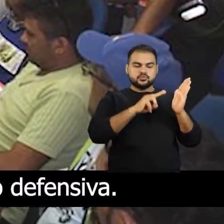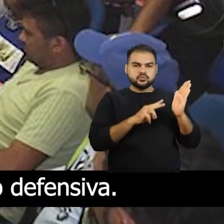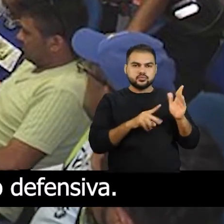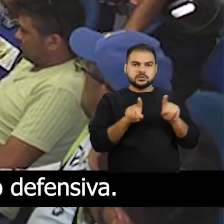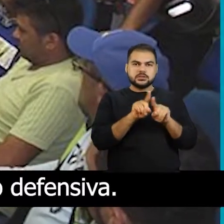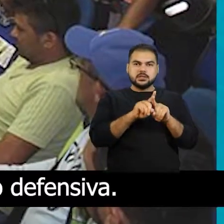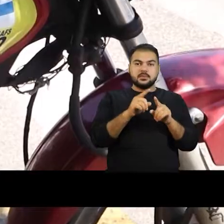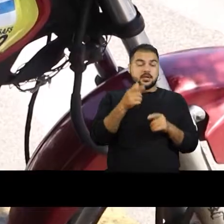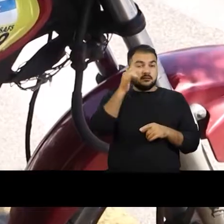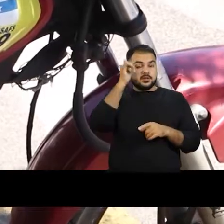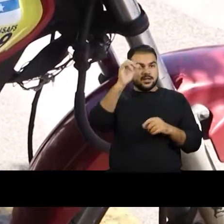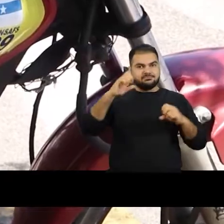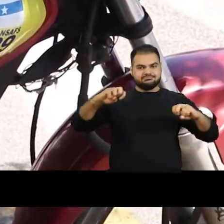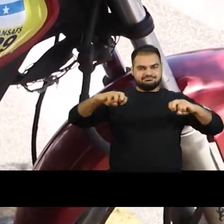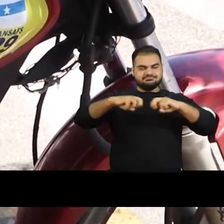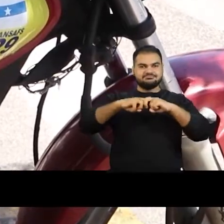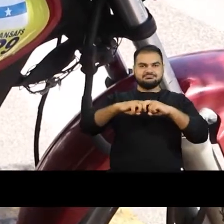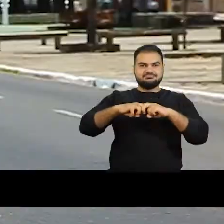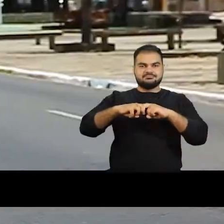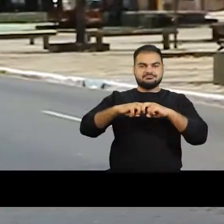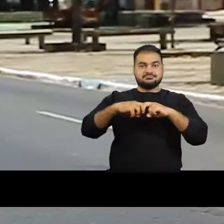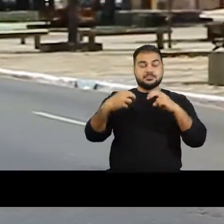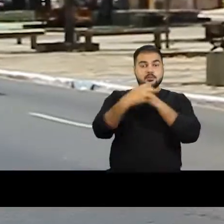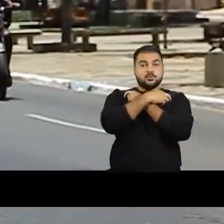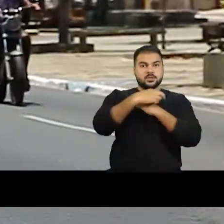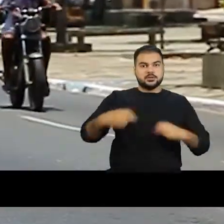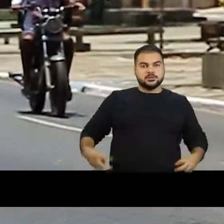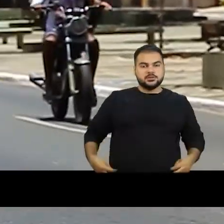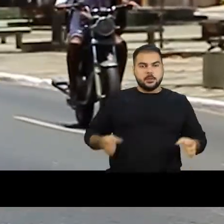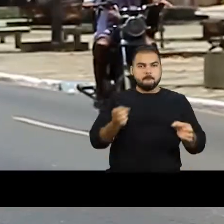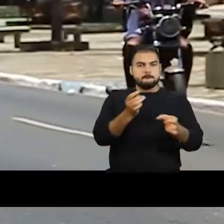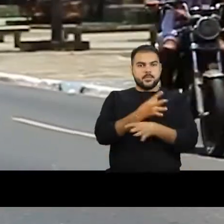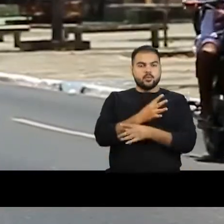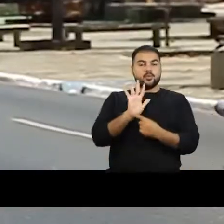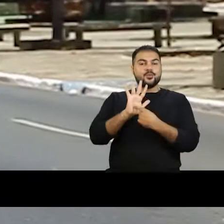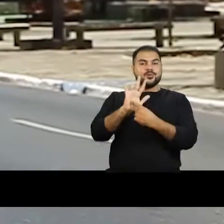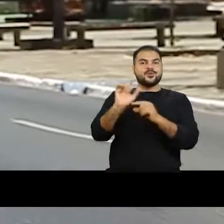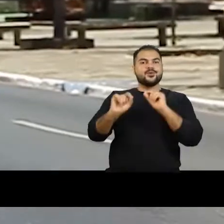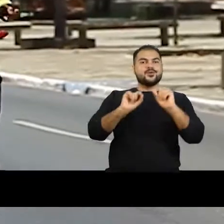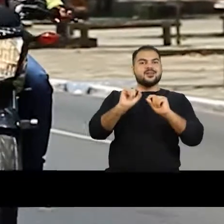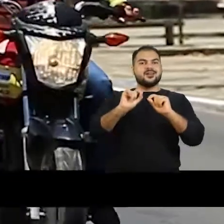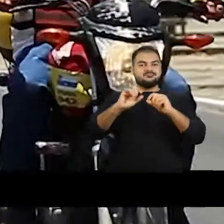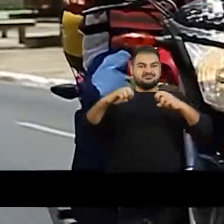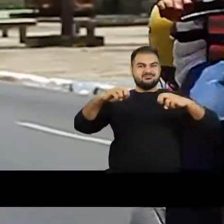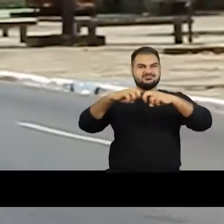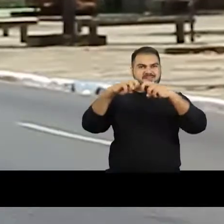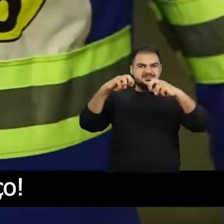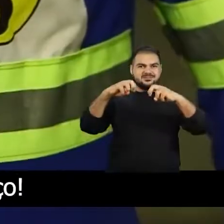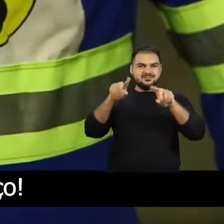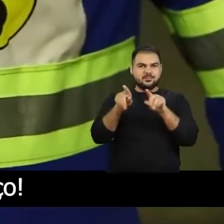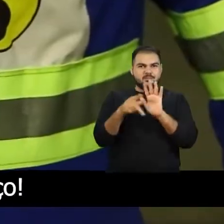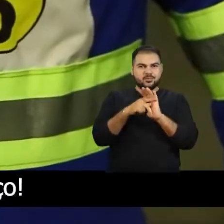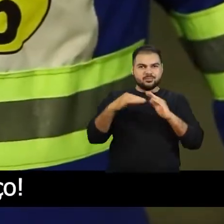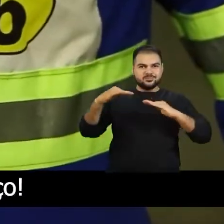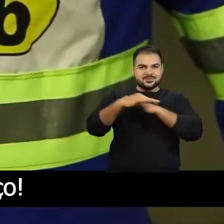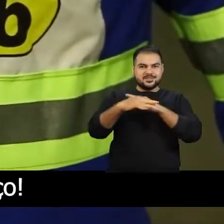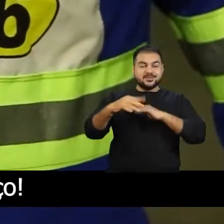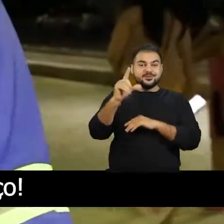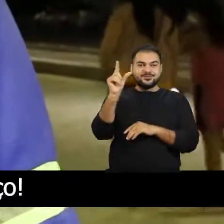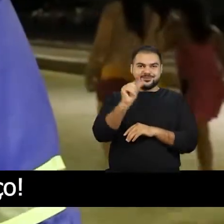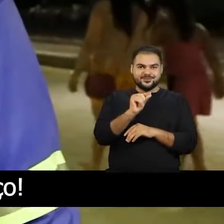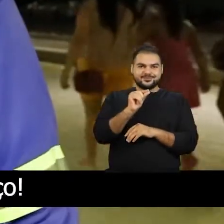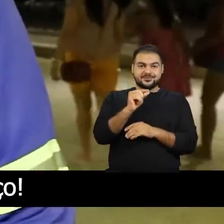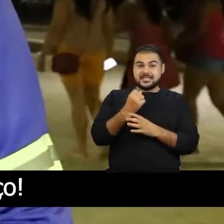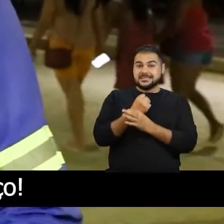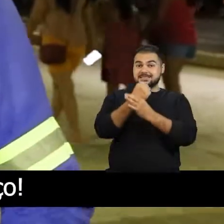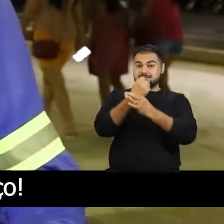direção defensiva. Com mototaxistas mais preparados, o reflexo é a diminuição de acidentes. É mais segurança